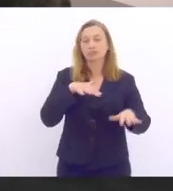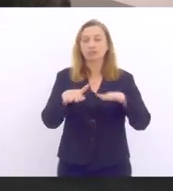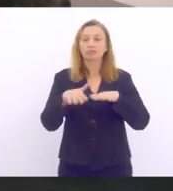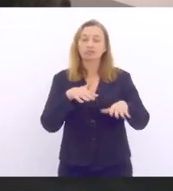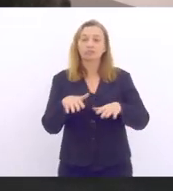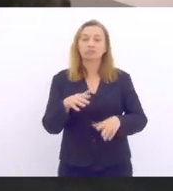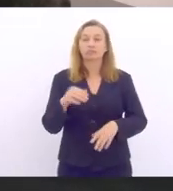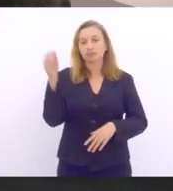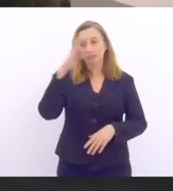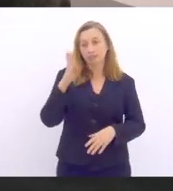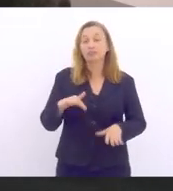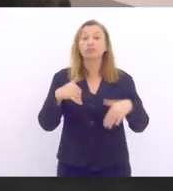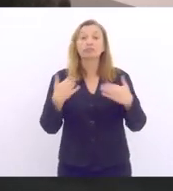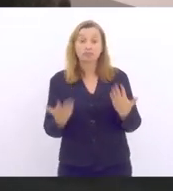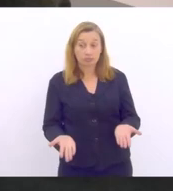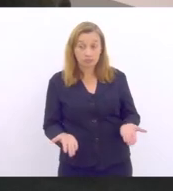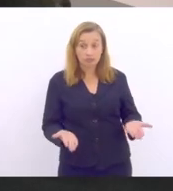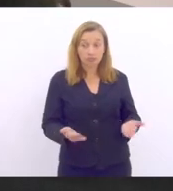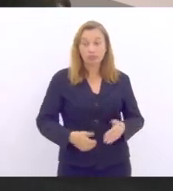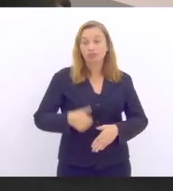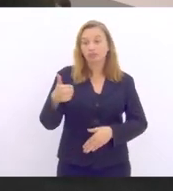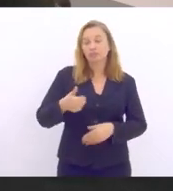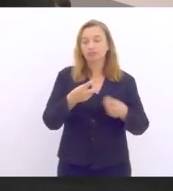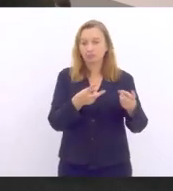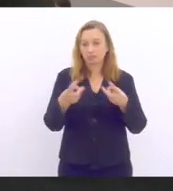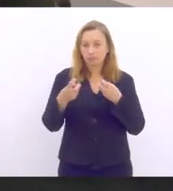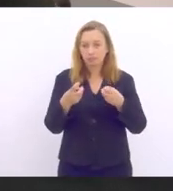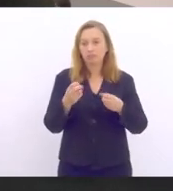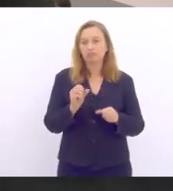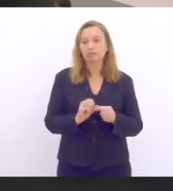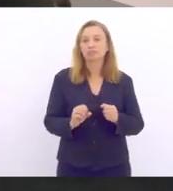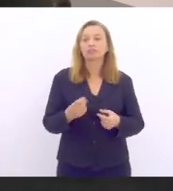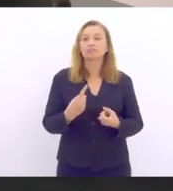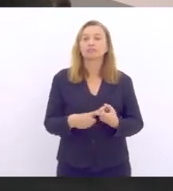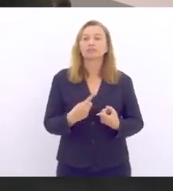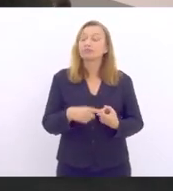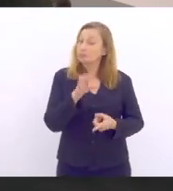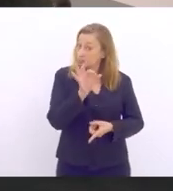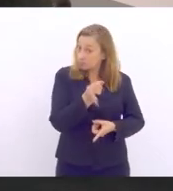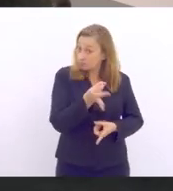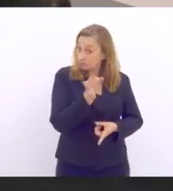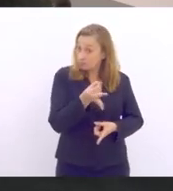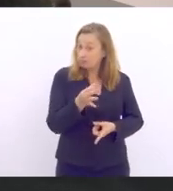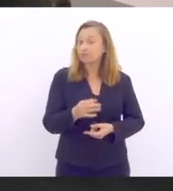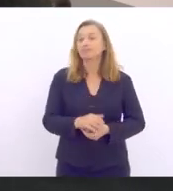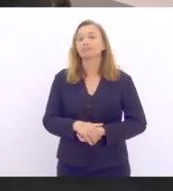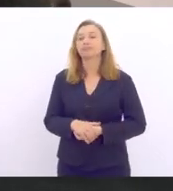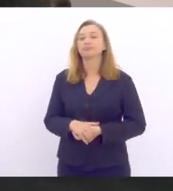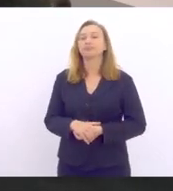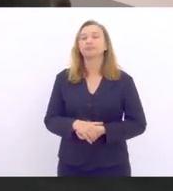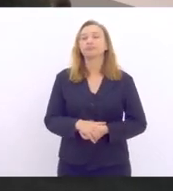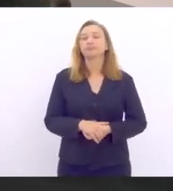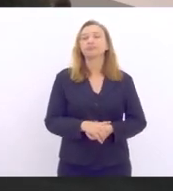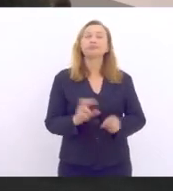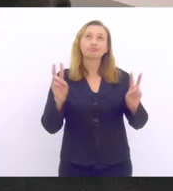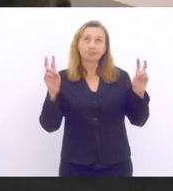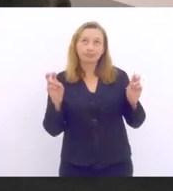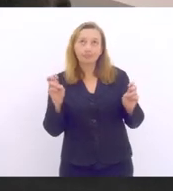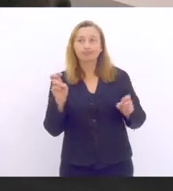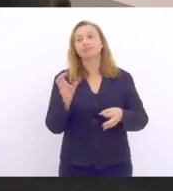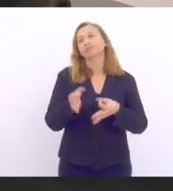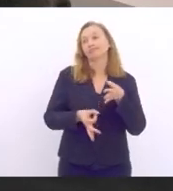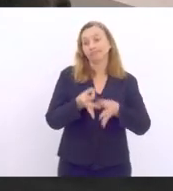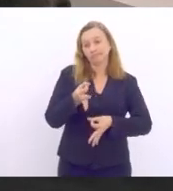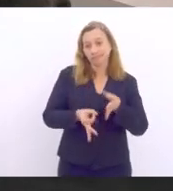brasileira. Então, é a primeira observação que eu faço, porque, de fato, a gente está falando de questões jurídicas,